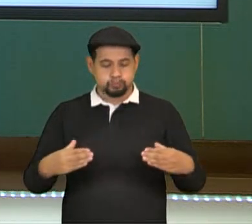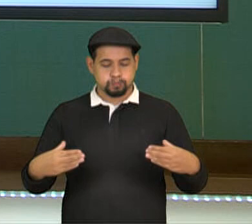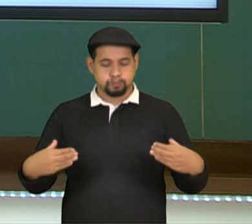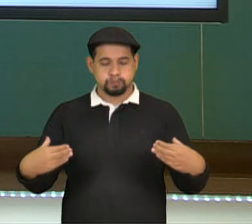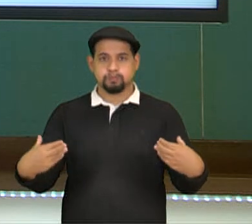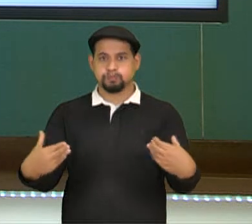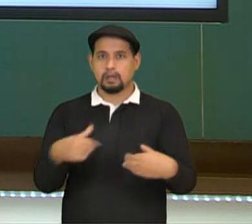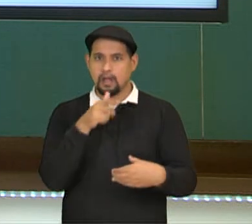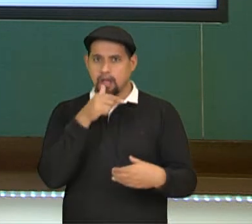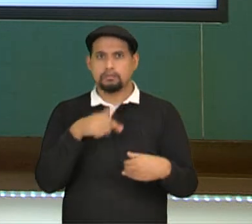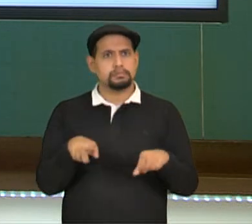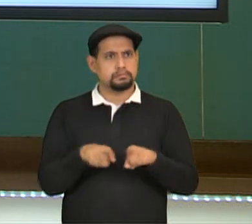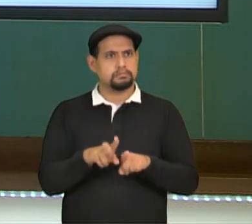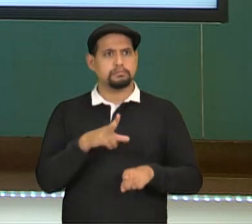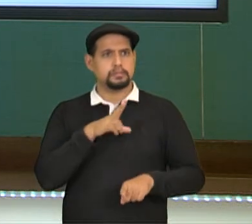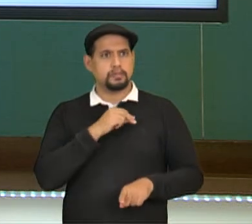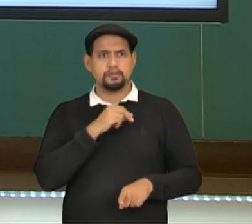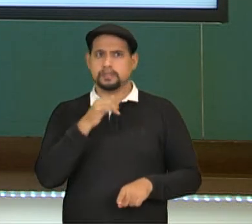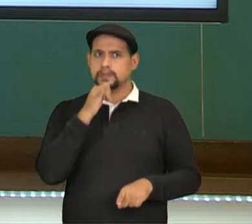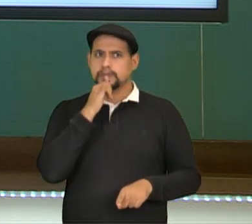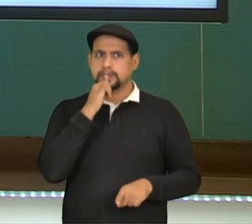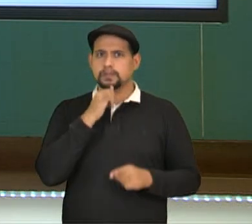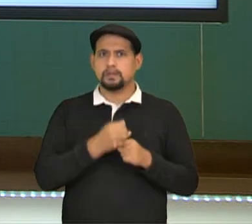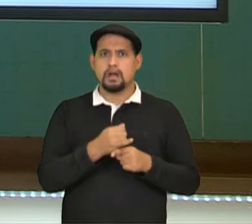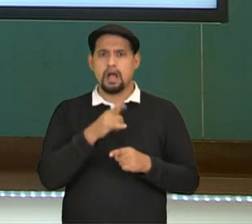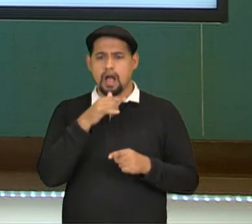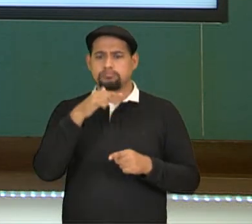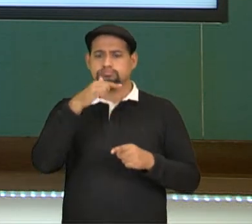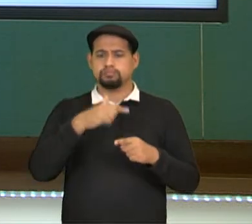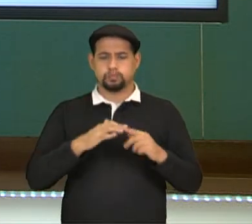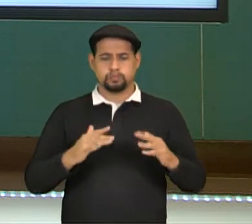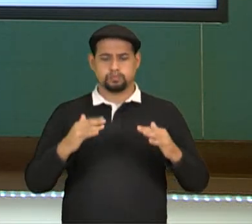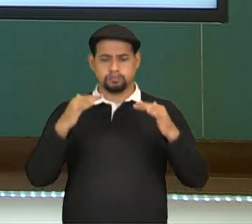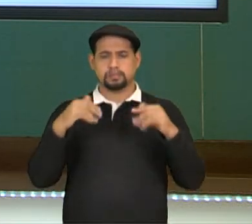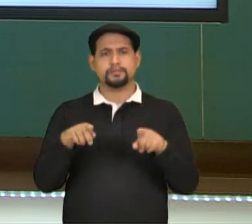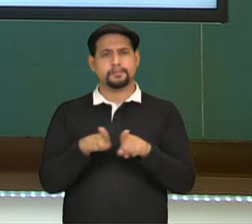muito revolucionária para a época, tá, pessoal? Uma cisterna aqui da Basílica, ela é